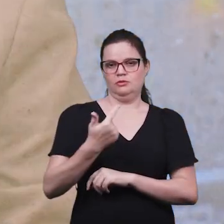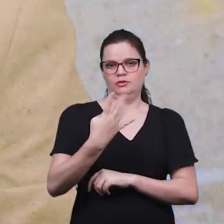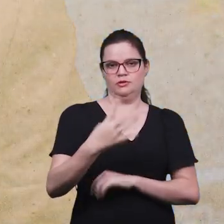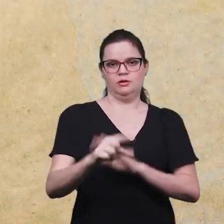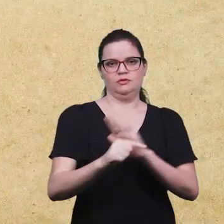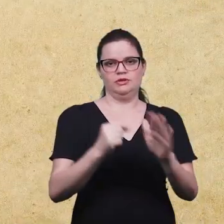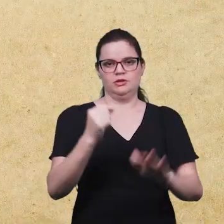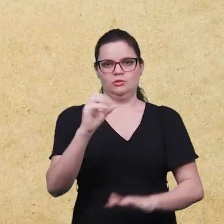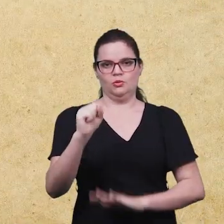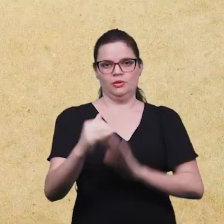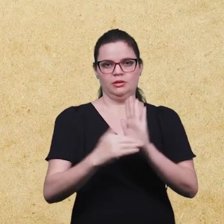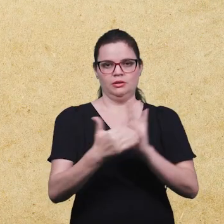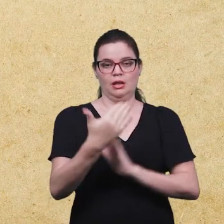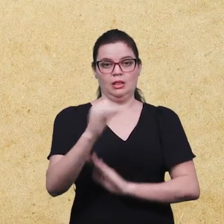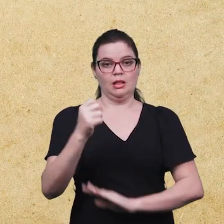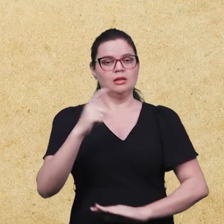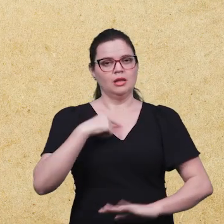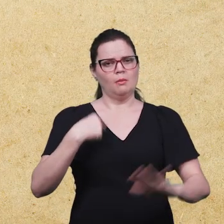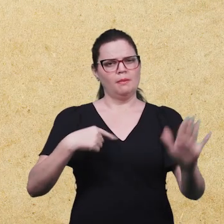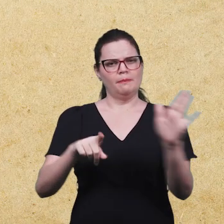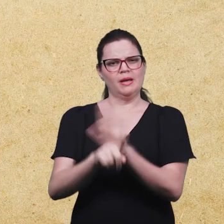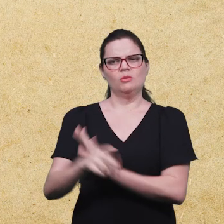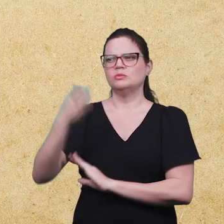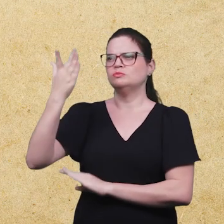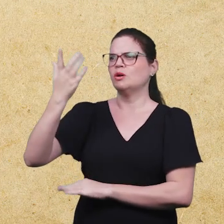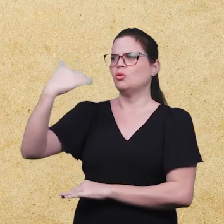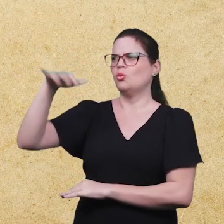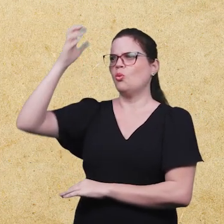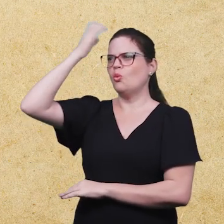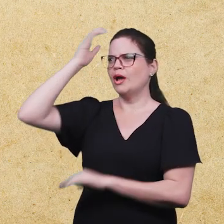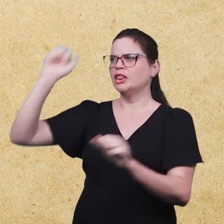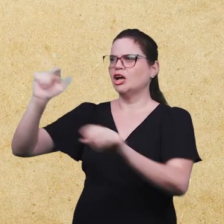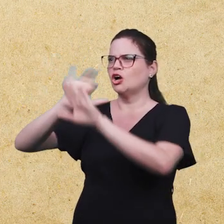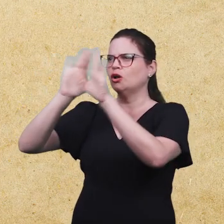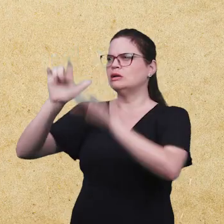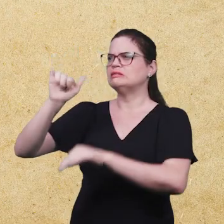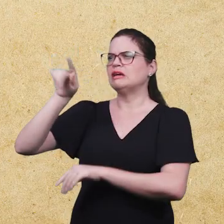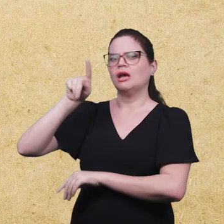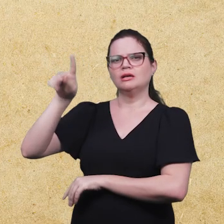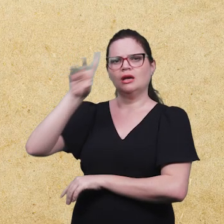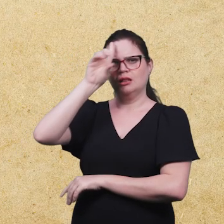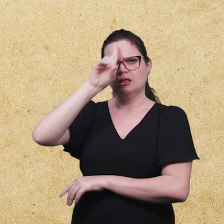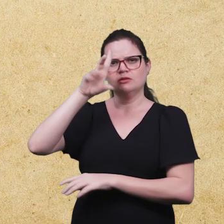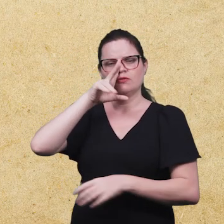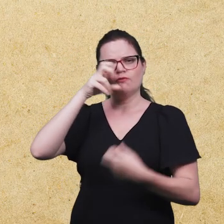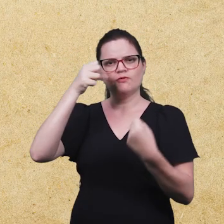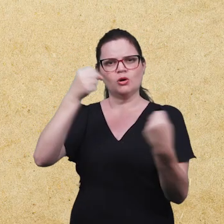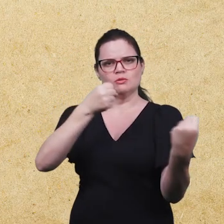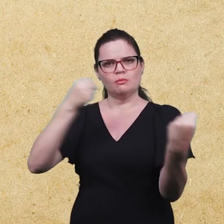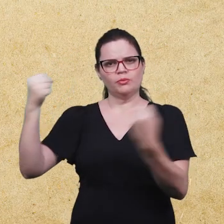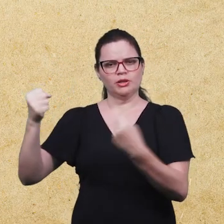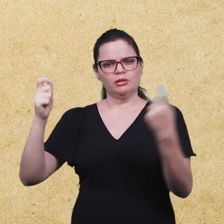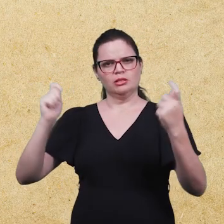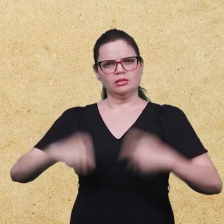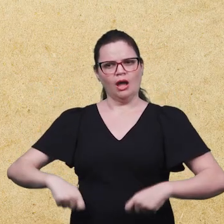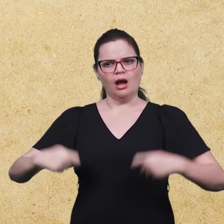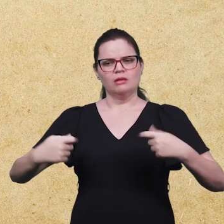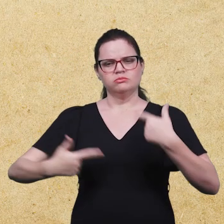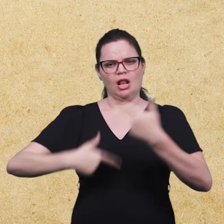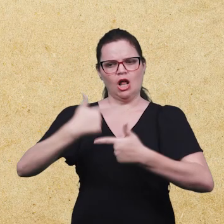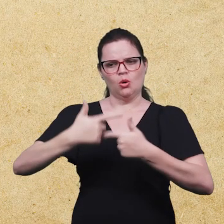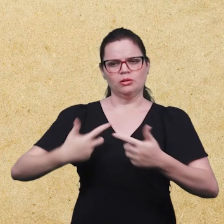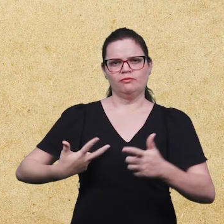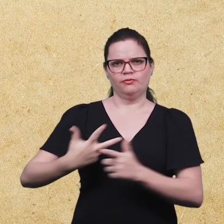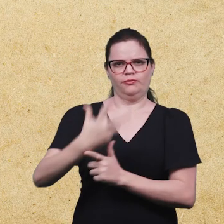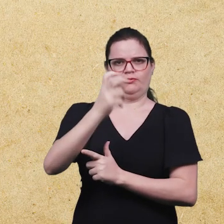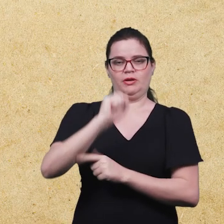8 a 10, diz assim: quem é este o Rei da Glória? Uma pergunta que está sendo feita. O Senhor forte e poderoso, o Senhor poderoso na guerra.